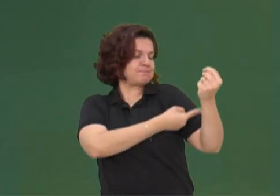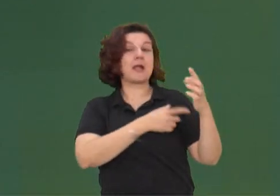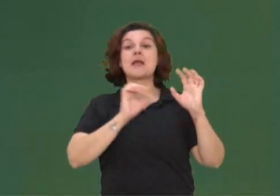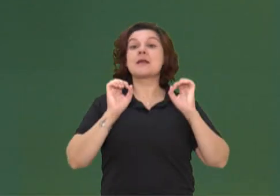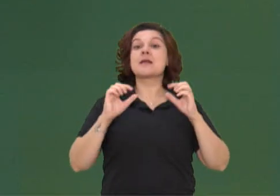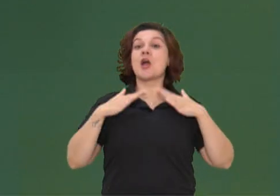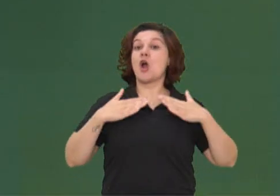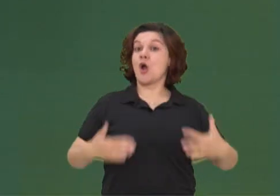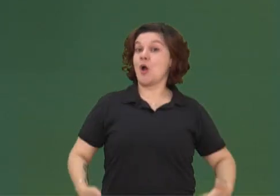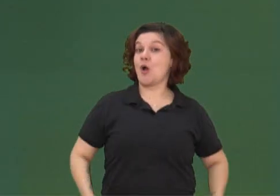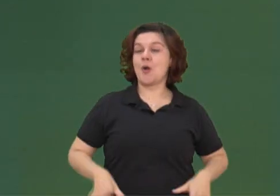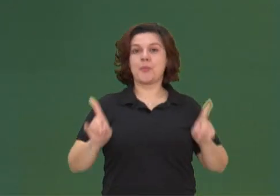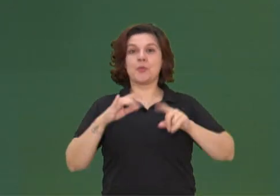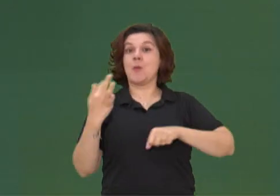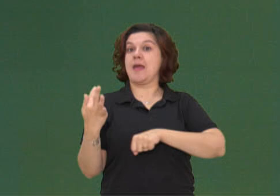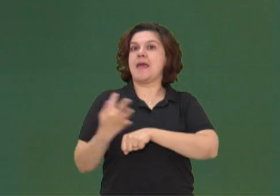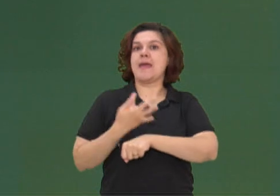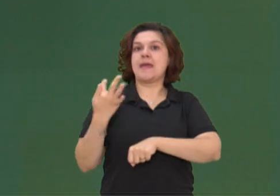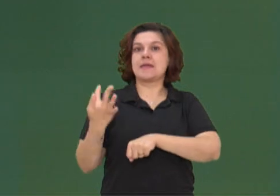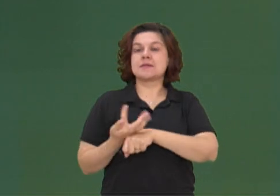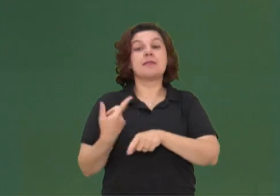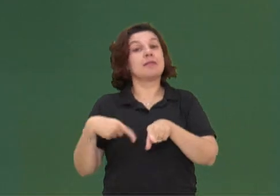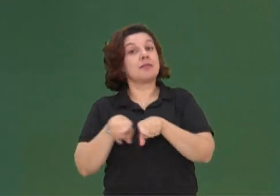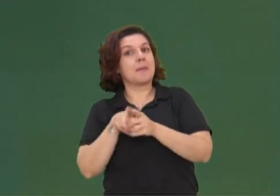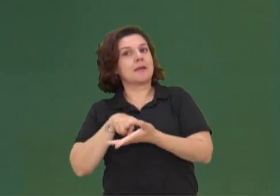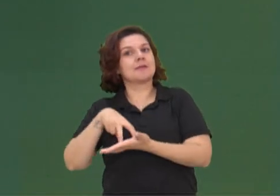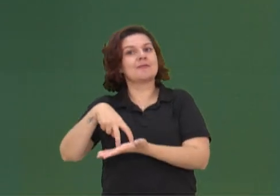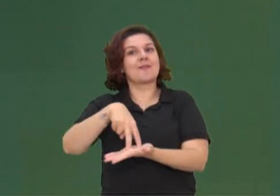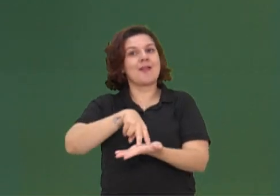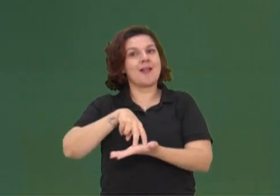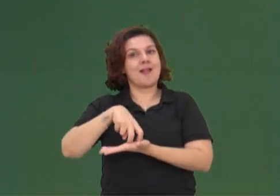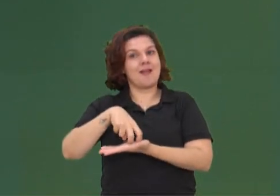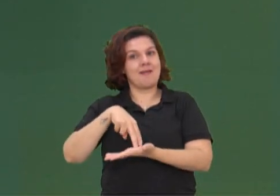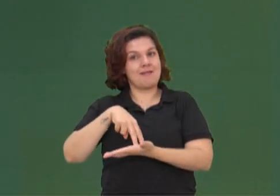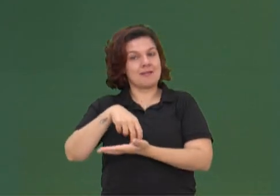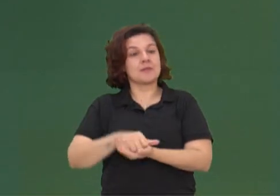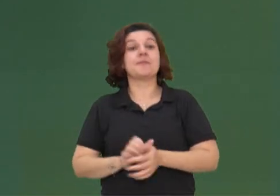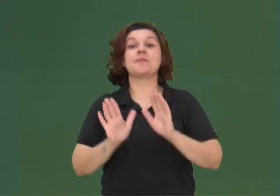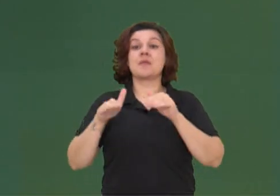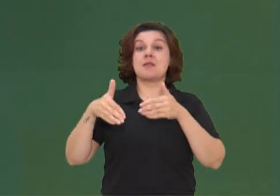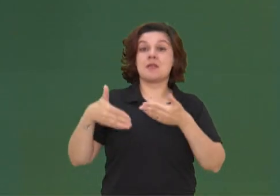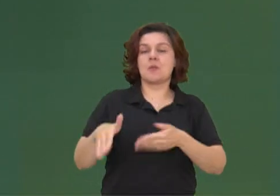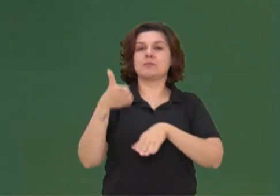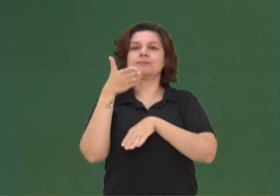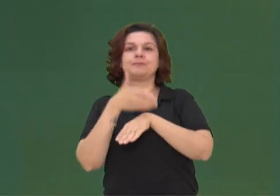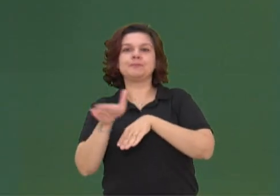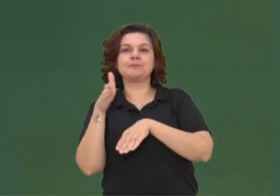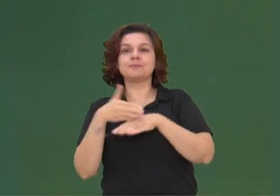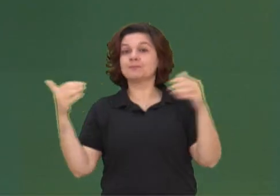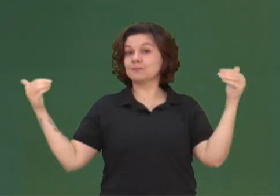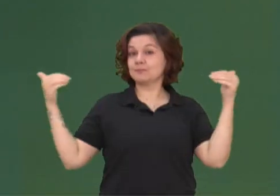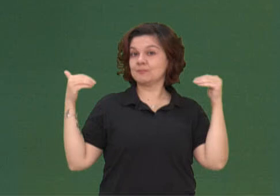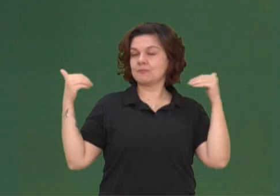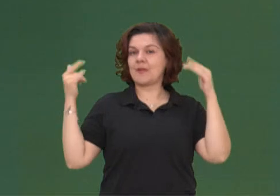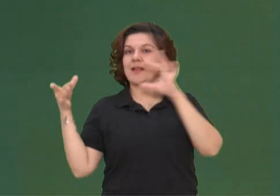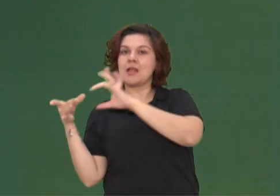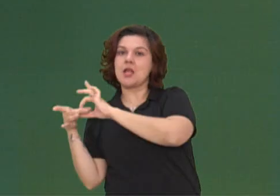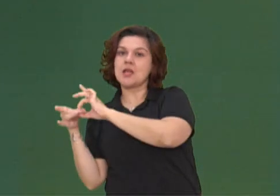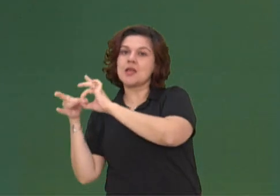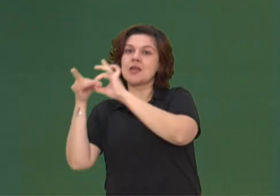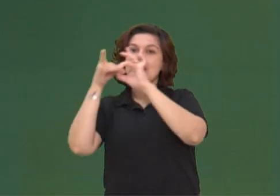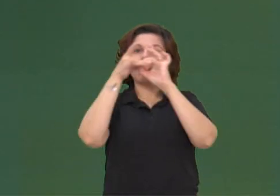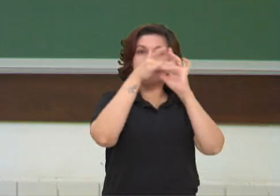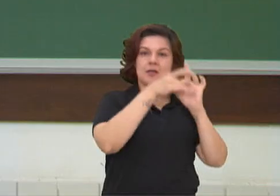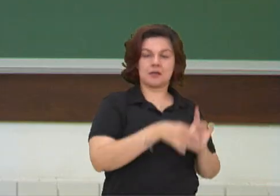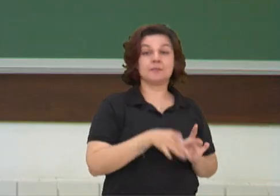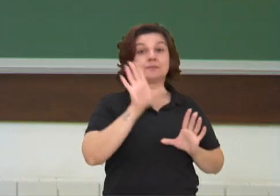corpo resistente, não for ali um corpo flexível. Então, esses tipos de exercícios, eles estão diretamente interligados e vão assim, e